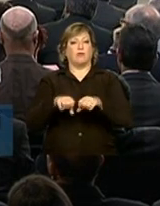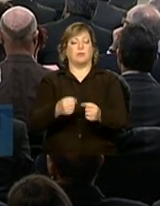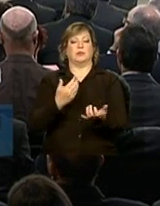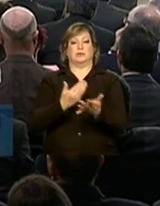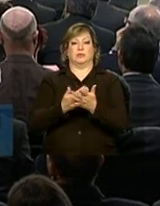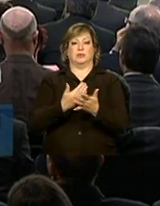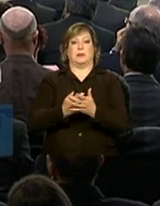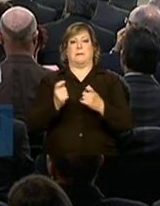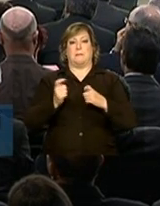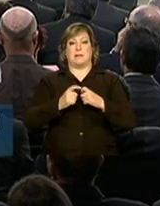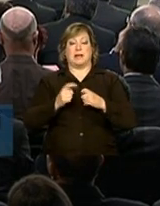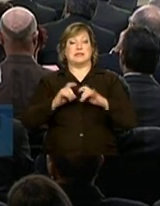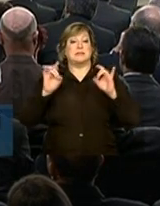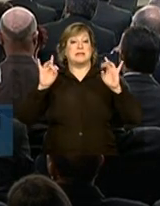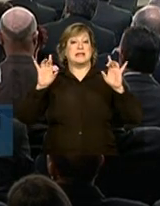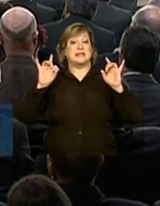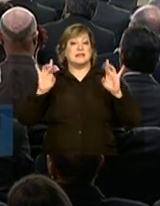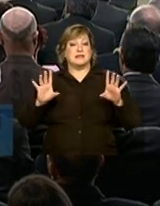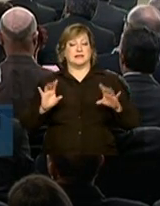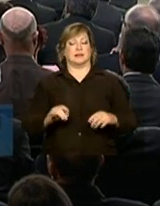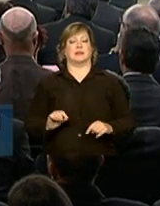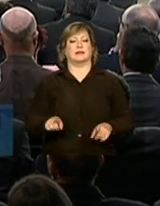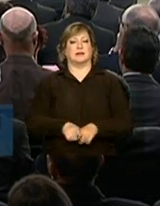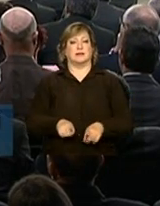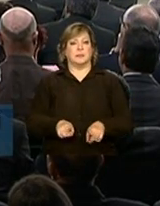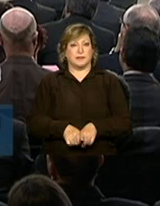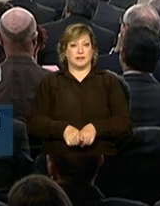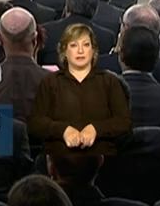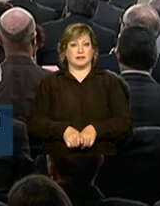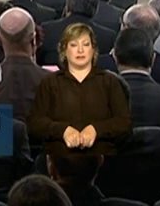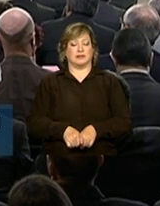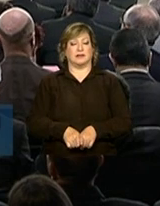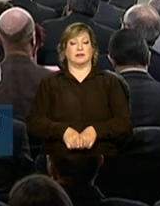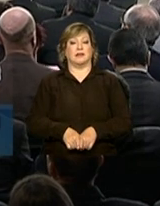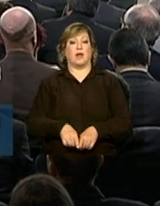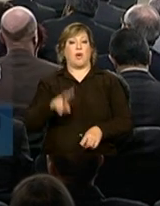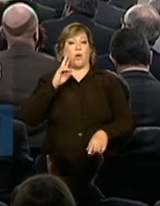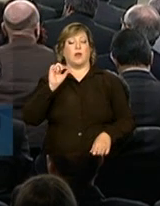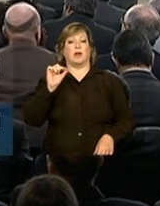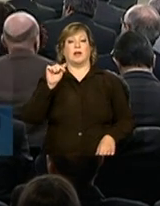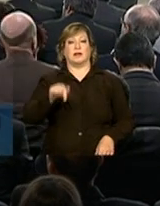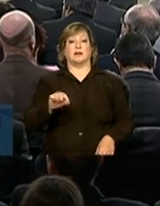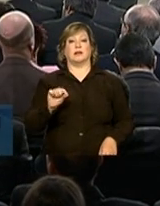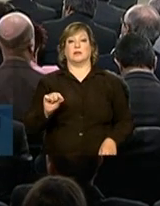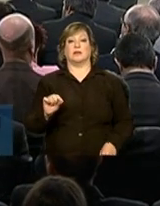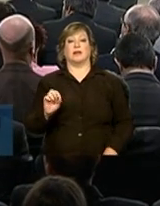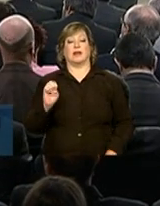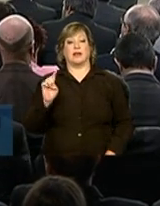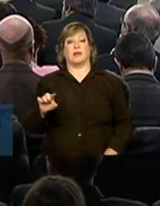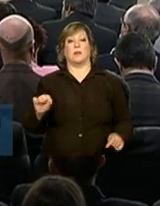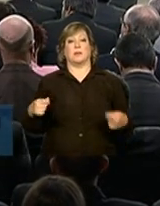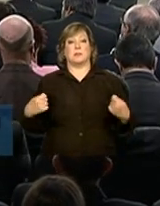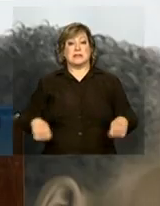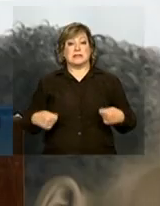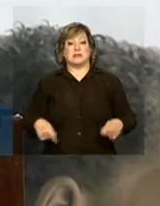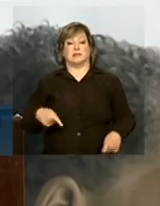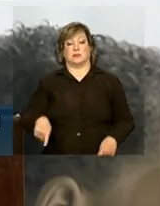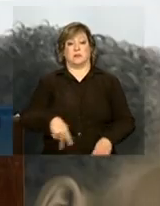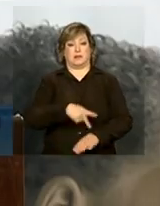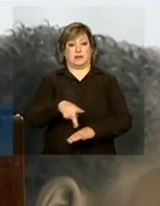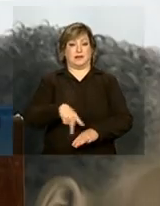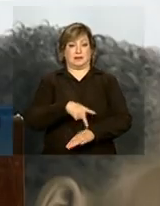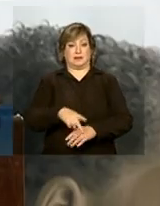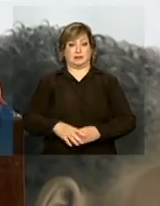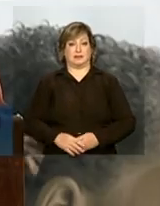de médicos especialistas e olhar também aquilo que é a demanda do país.